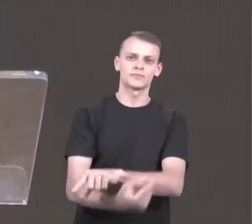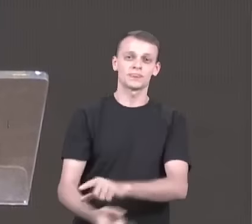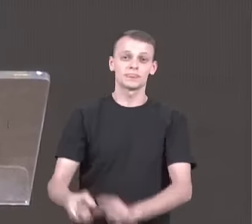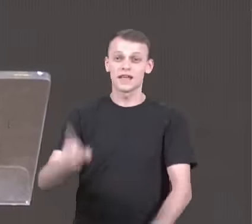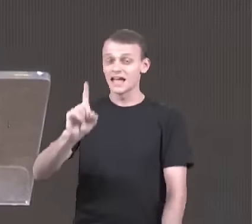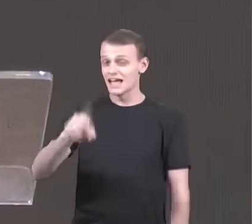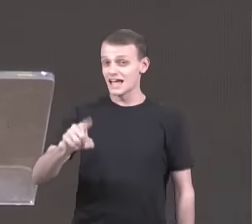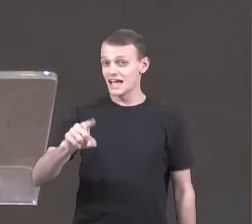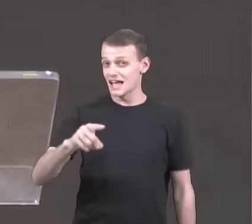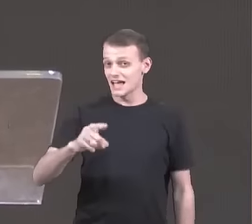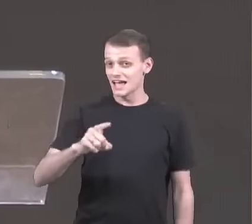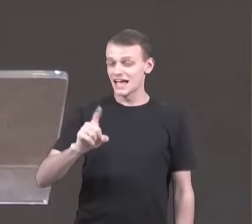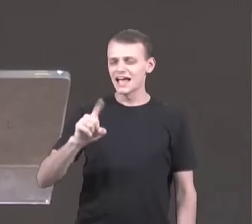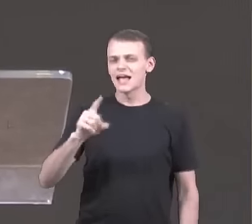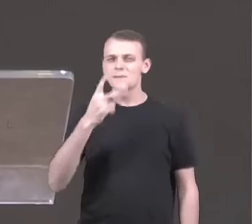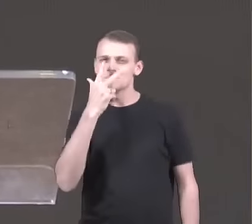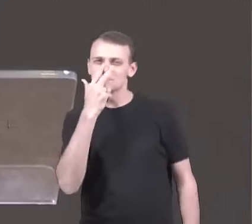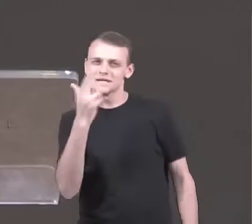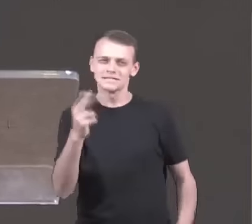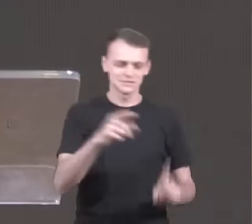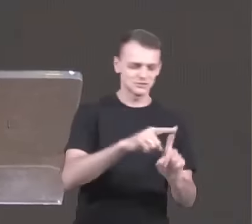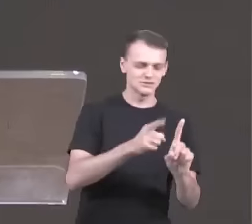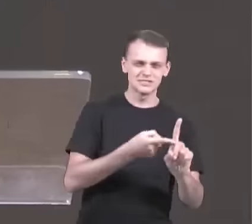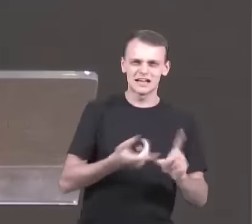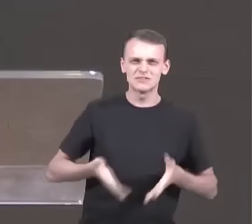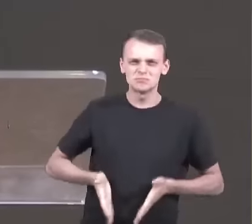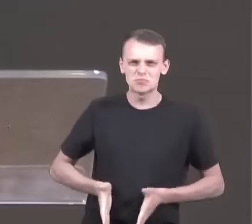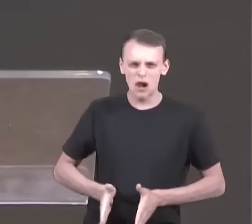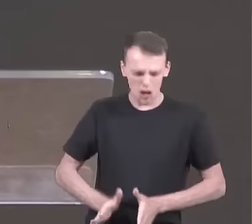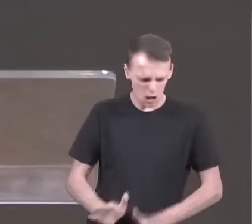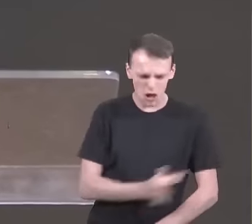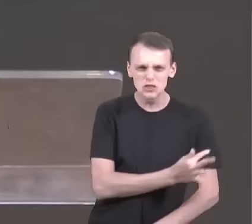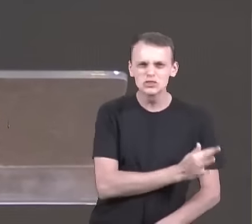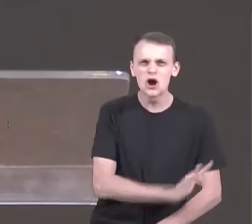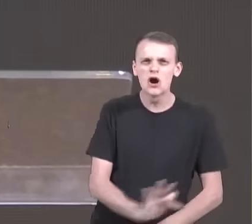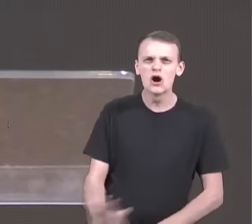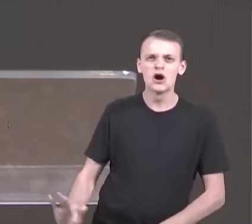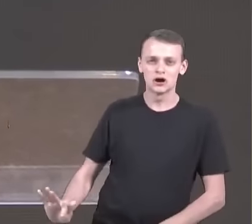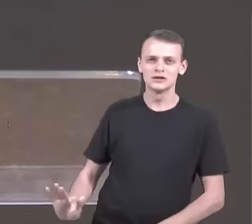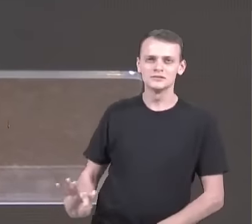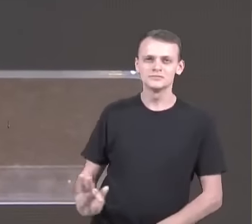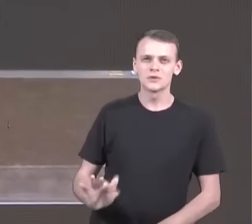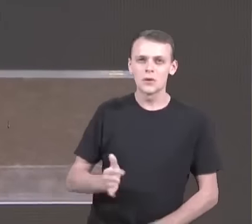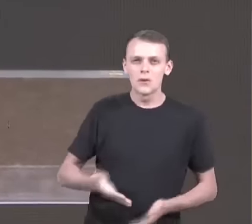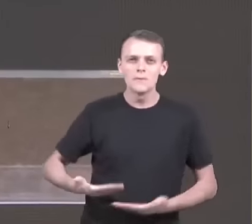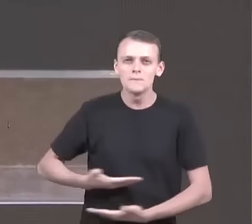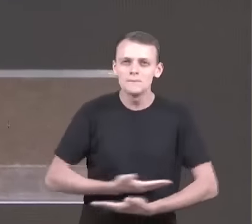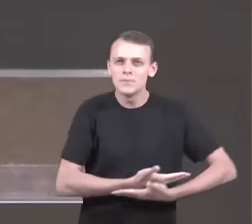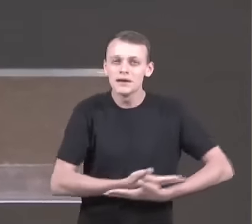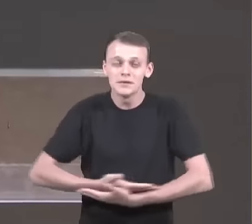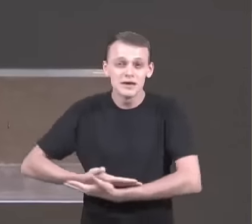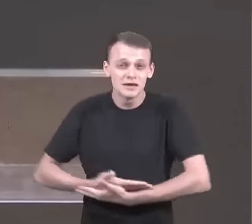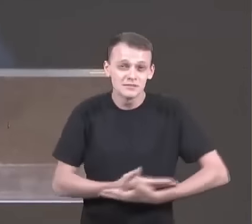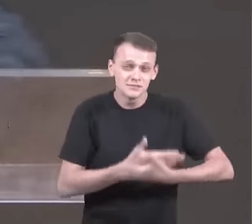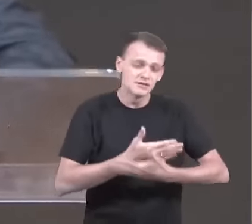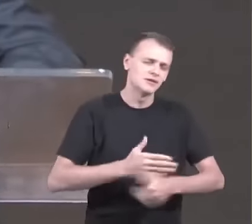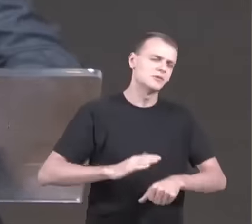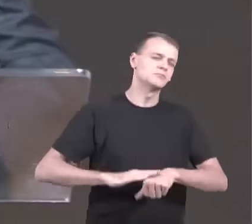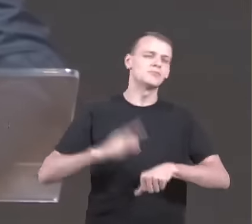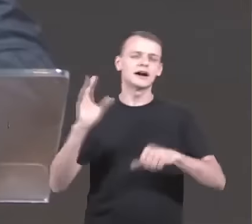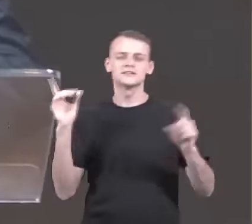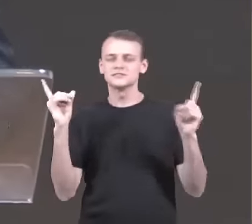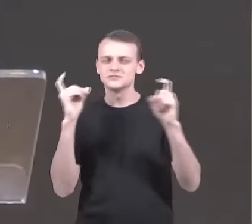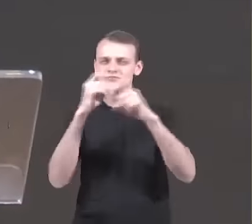São as dores de parto. E quanto mais próximo está para nascer o bebê, mais frequentes são